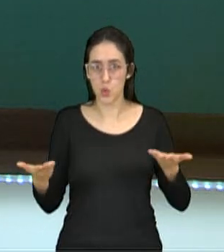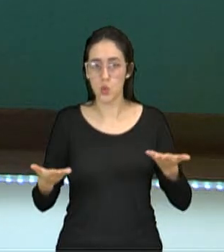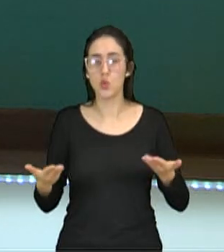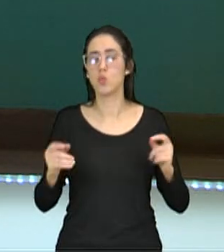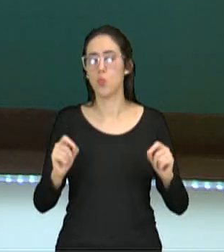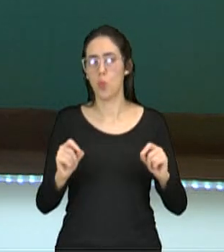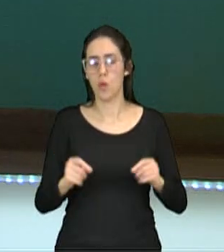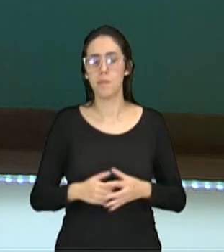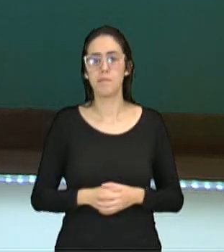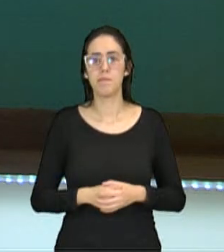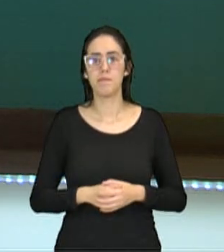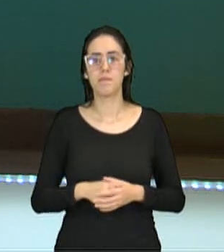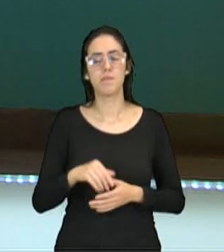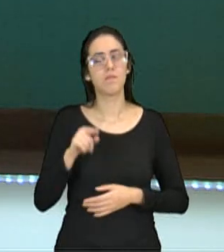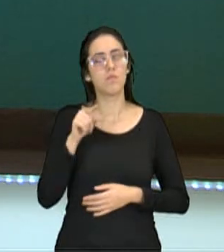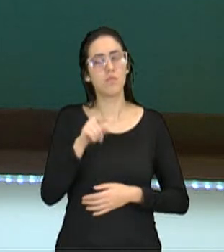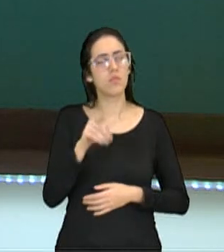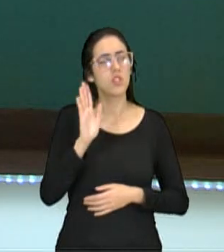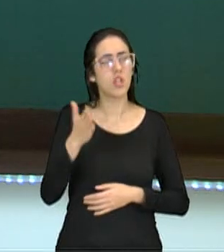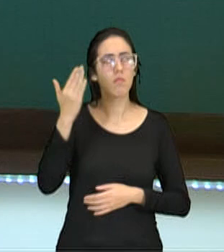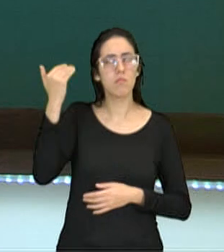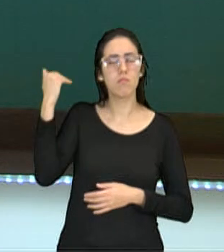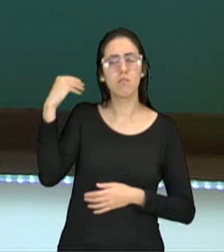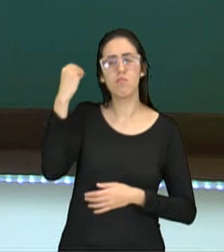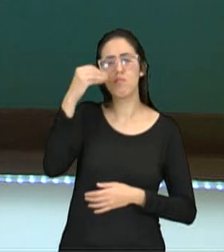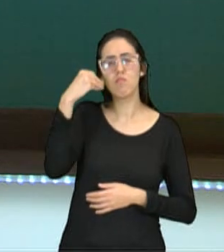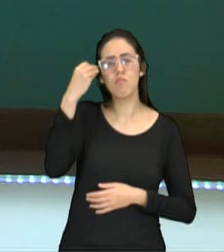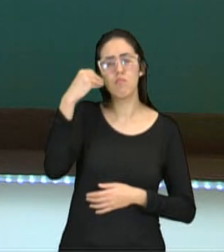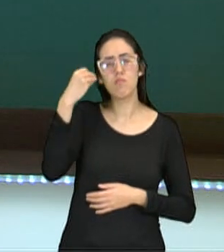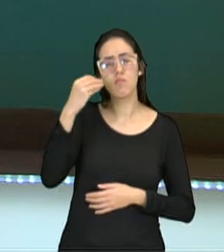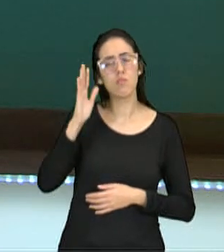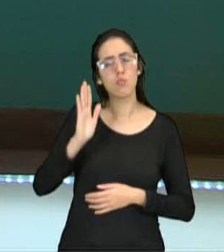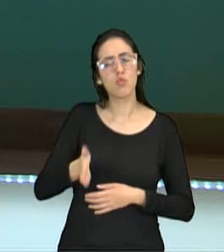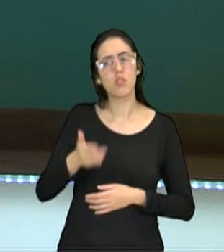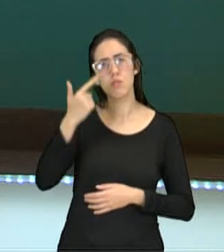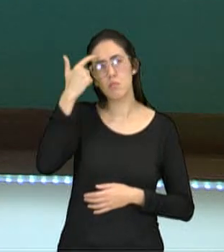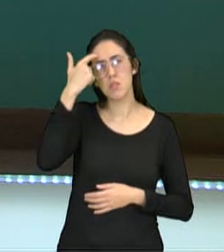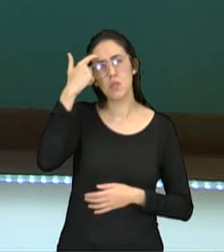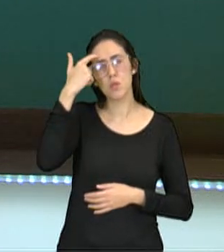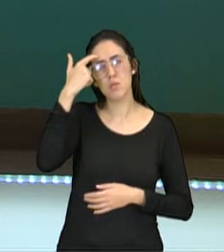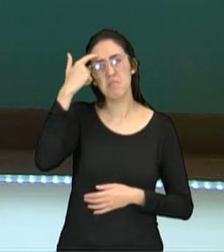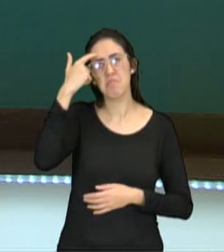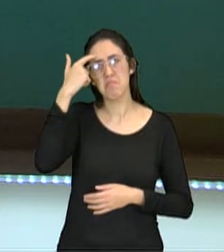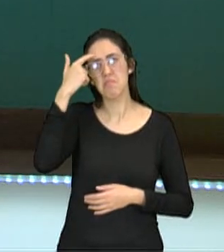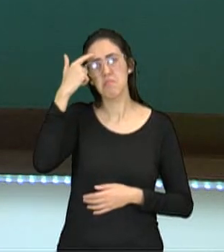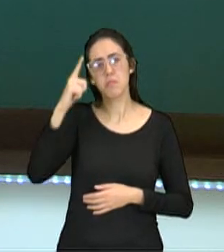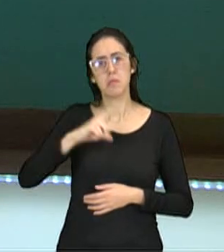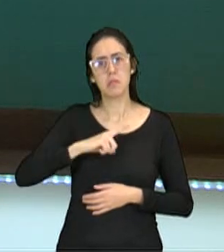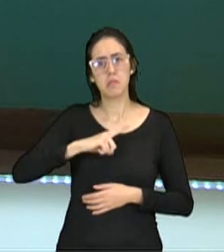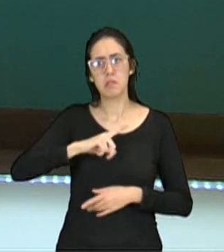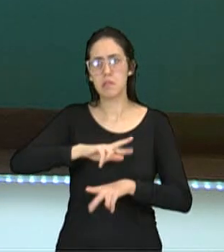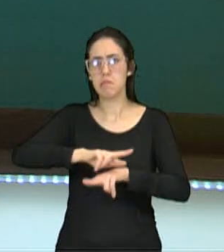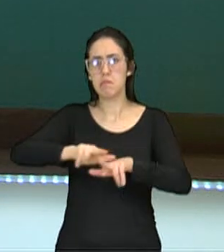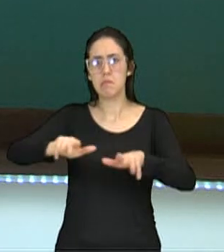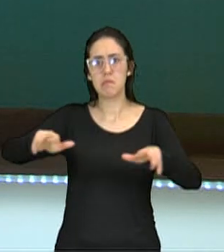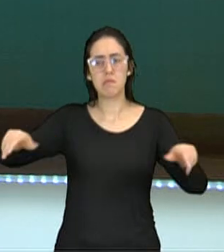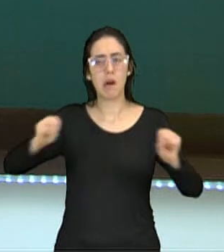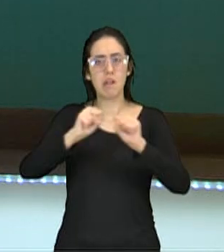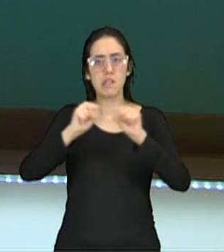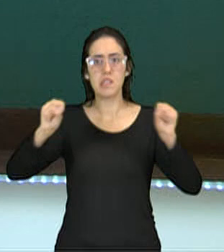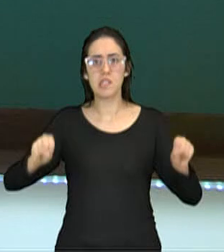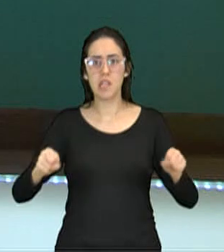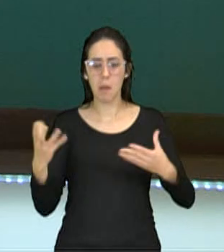hoje, então, alguma vez você já se deu conta, já parou para analisar quantos sistemas do seu